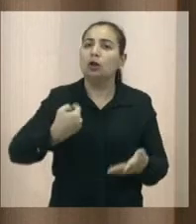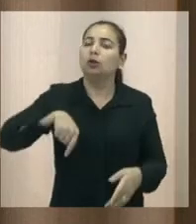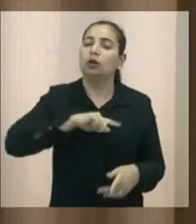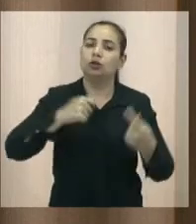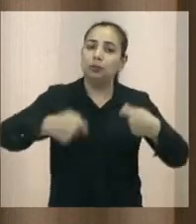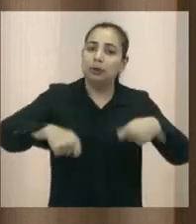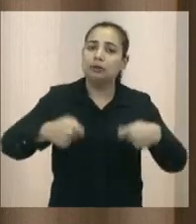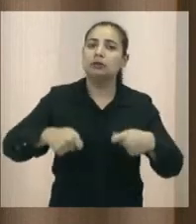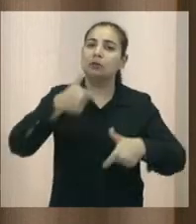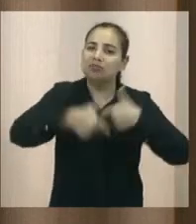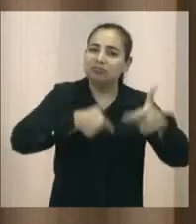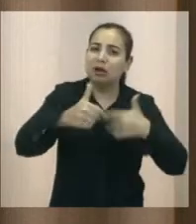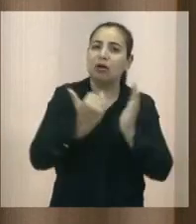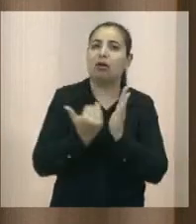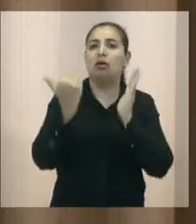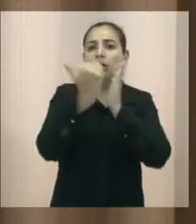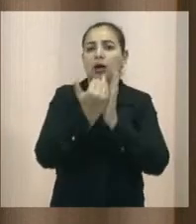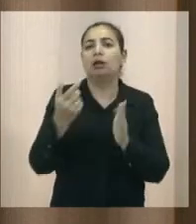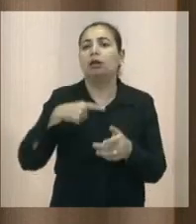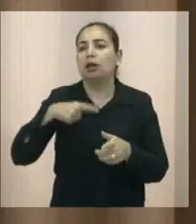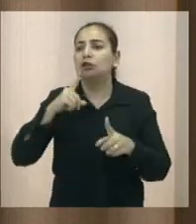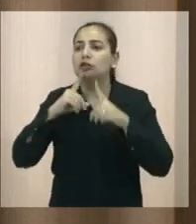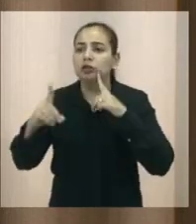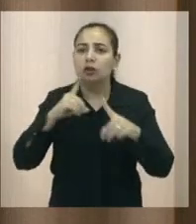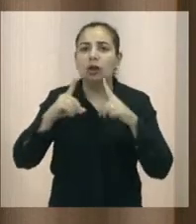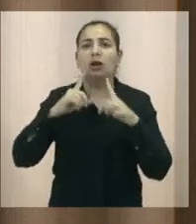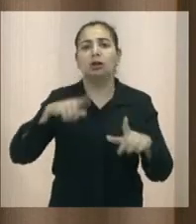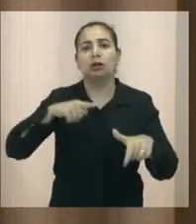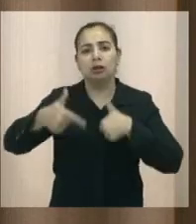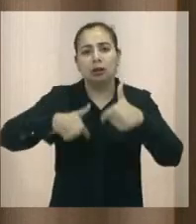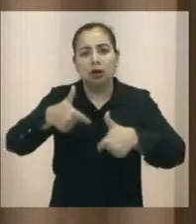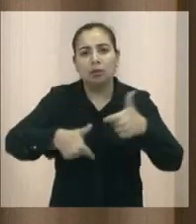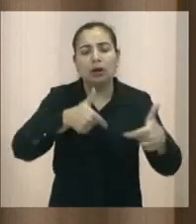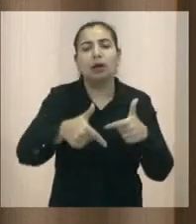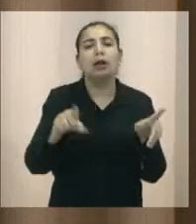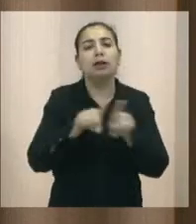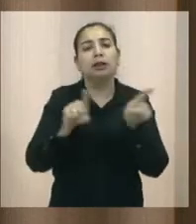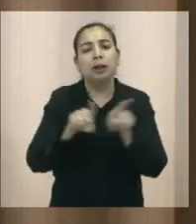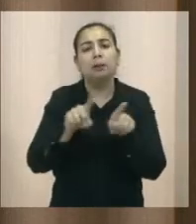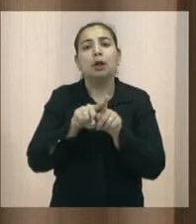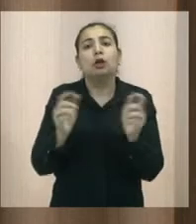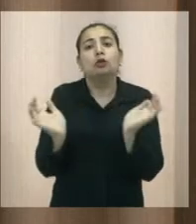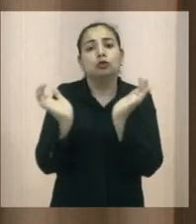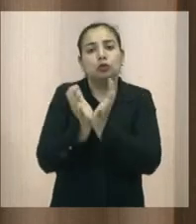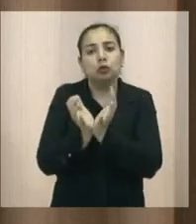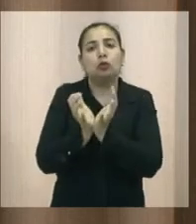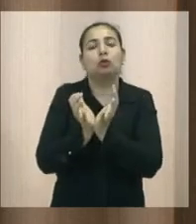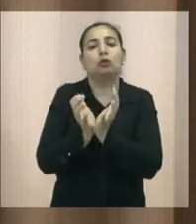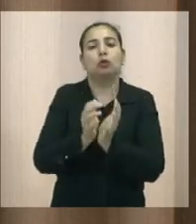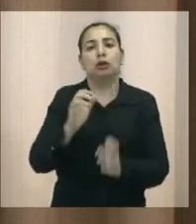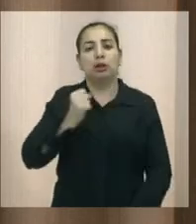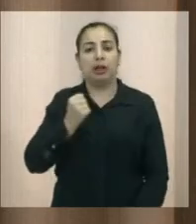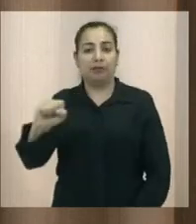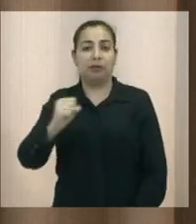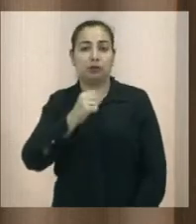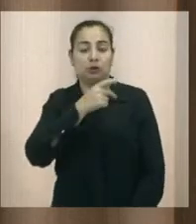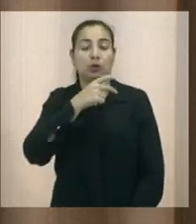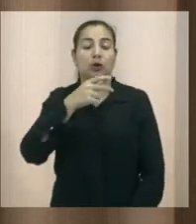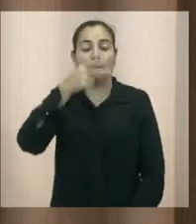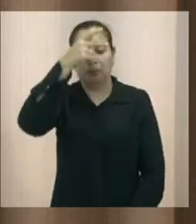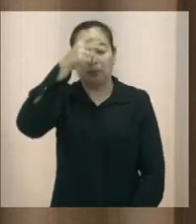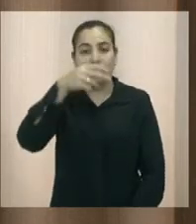vamos lá, inclusive também a gente tem um projeto que é com defensores populares. O que é isso? A gente pretende trabalhar com os